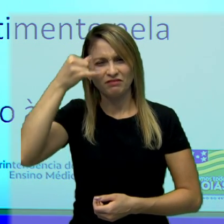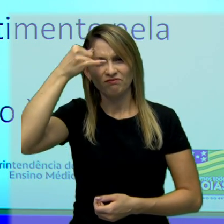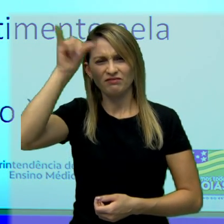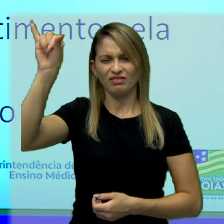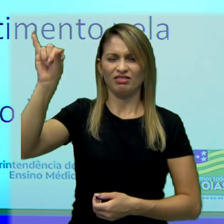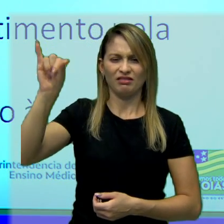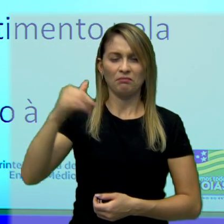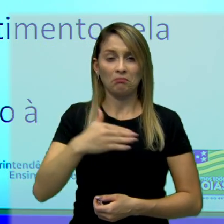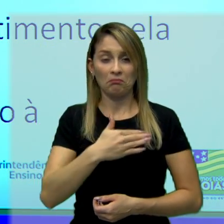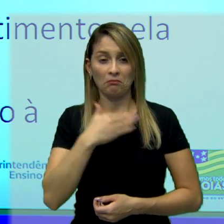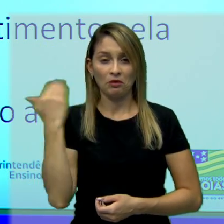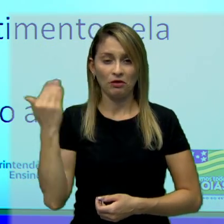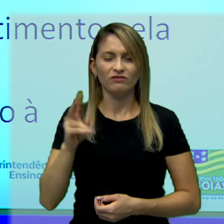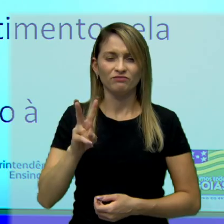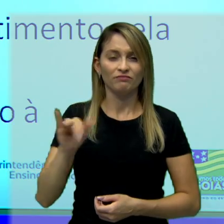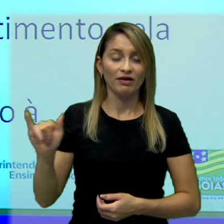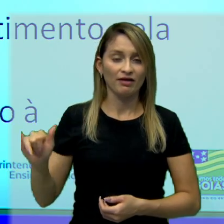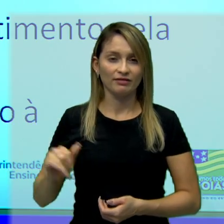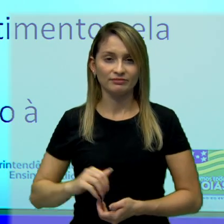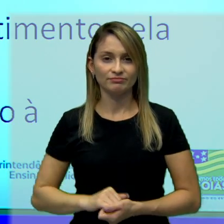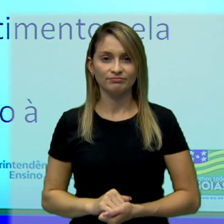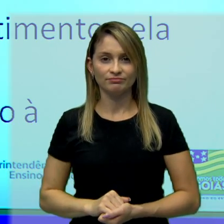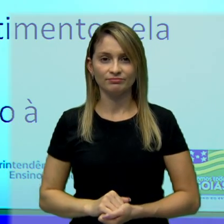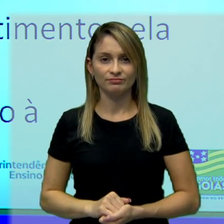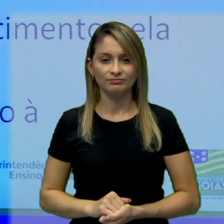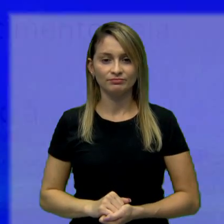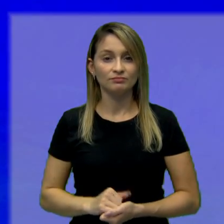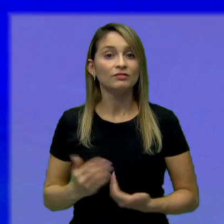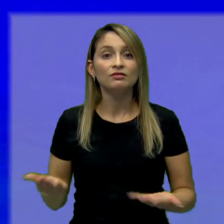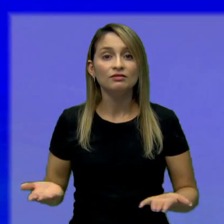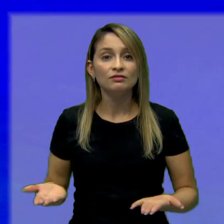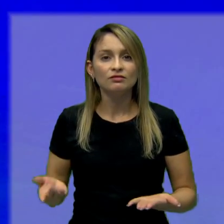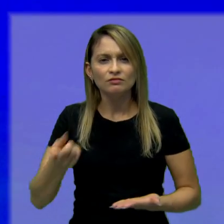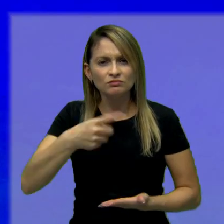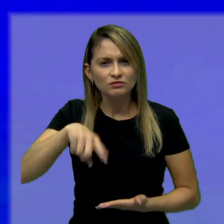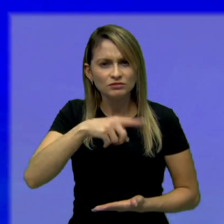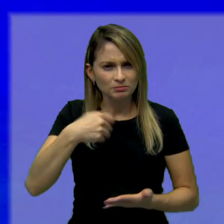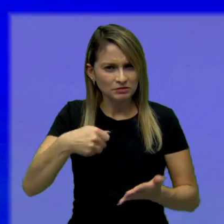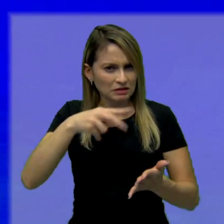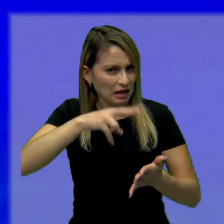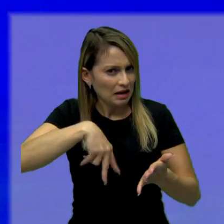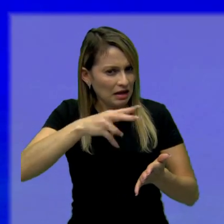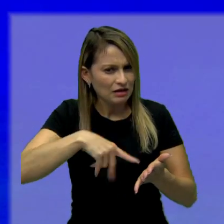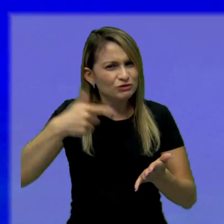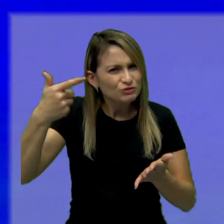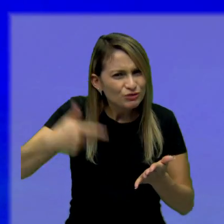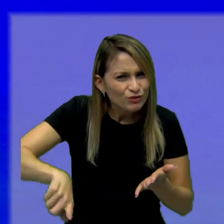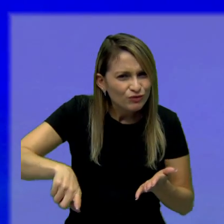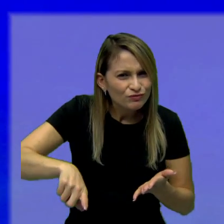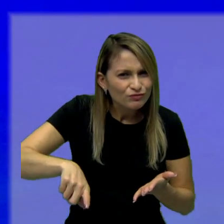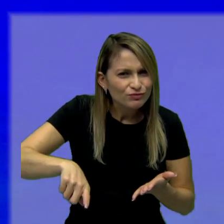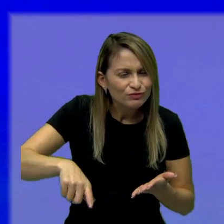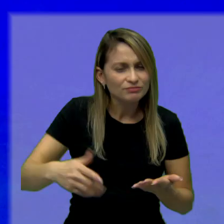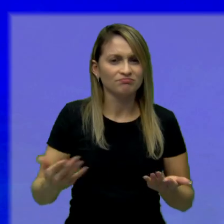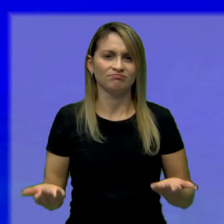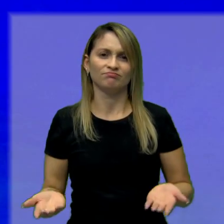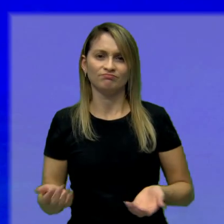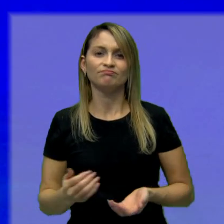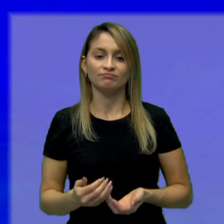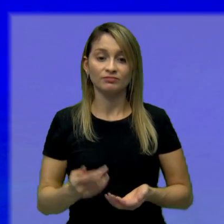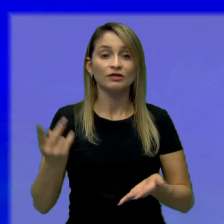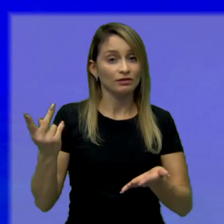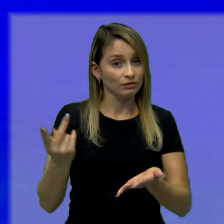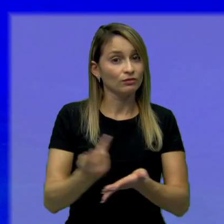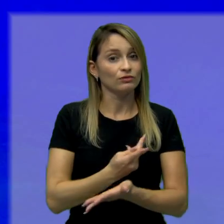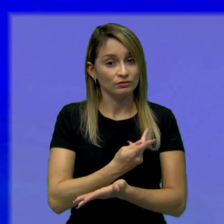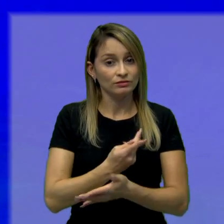relação à inevitabilidade da morte. E aí? Será que você precisa reler o poema? Isso é